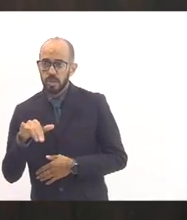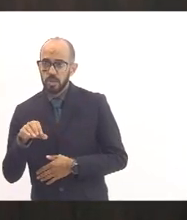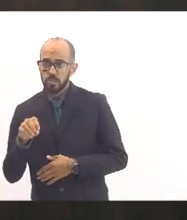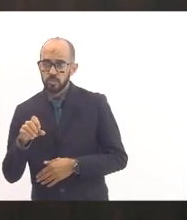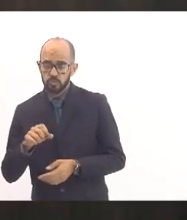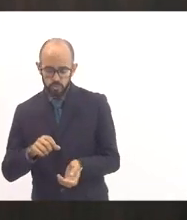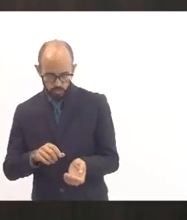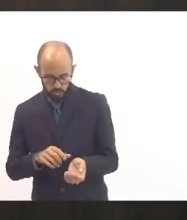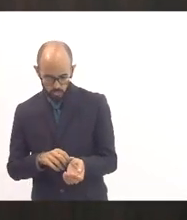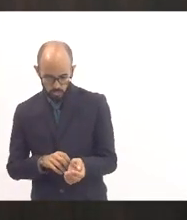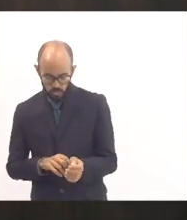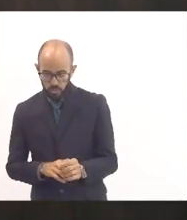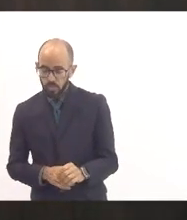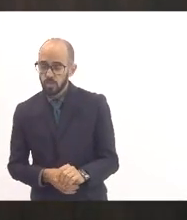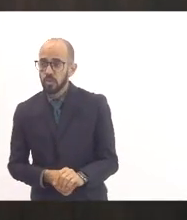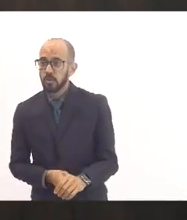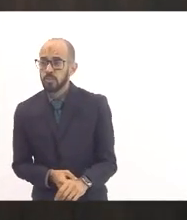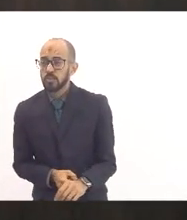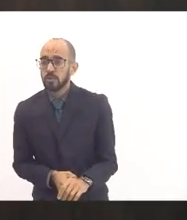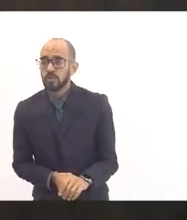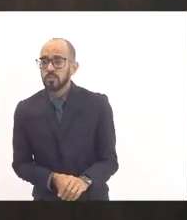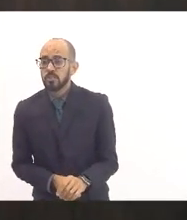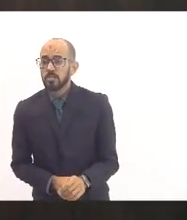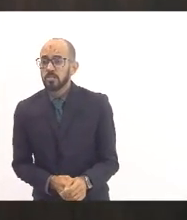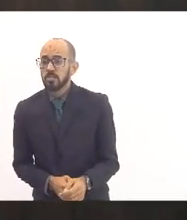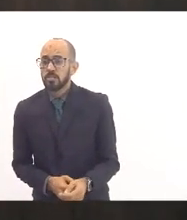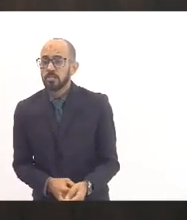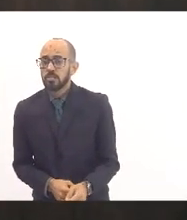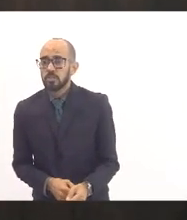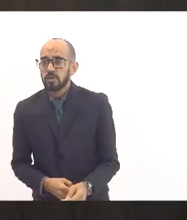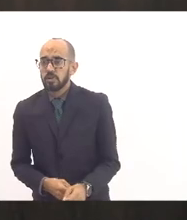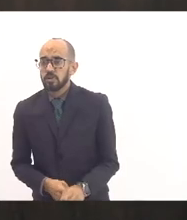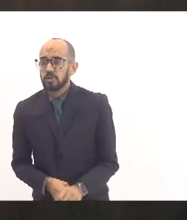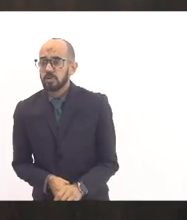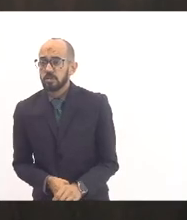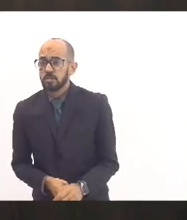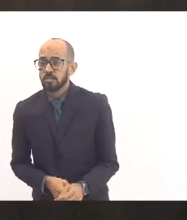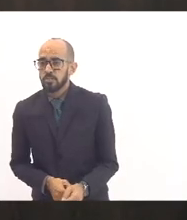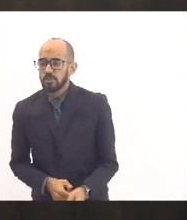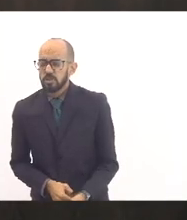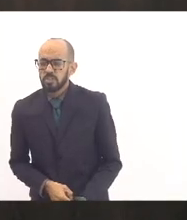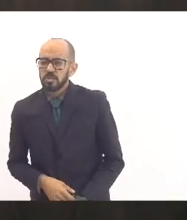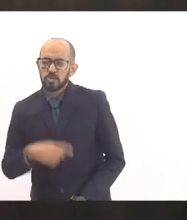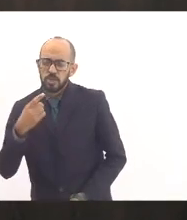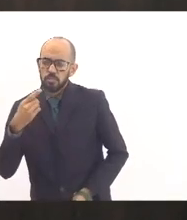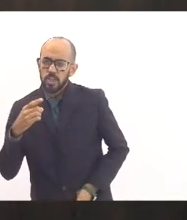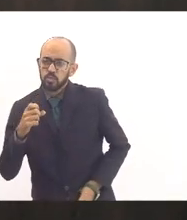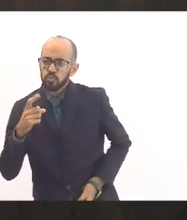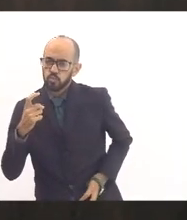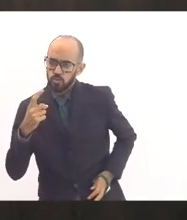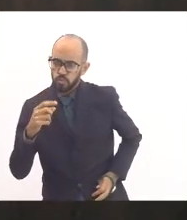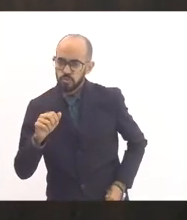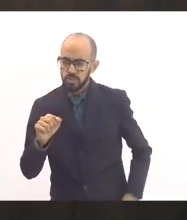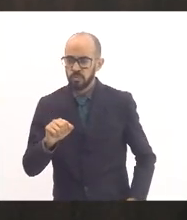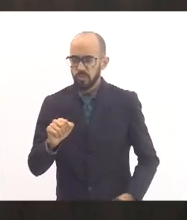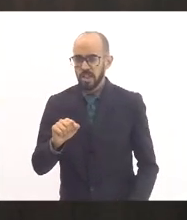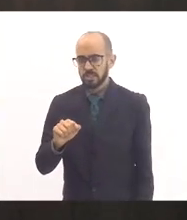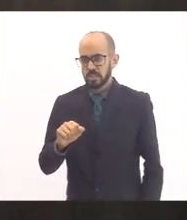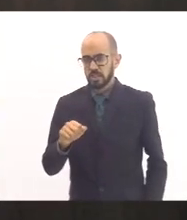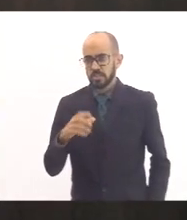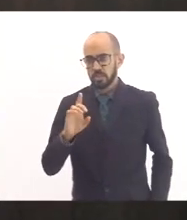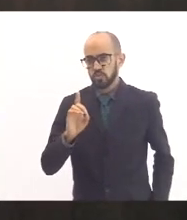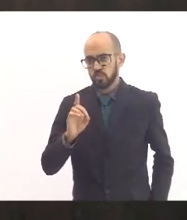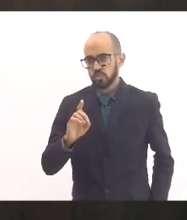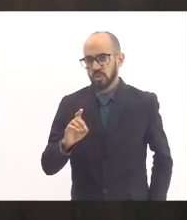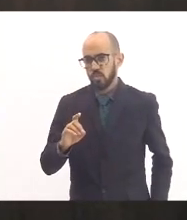que são os deputados que efetivamente fazem e são os únicos que fazem a discussão da Polícia Civil então já antecipo